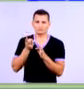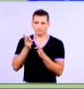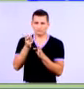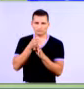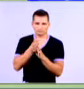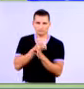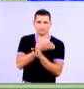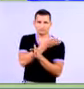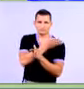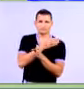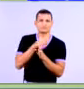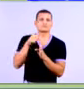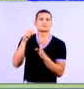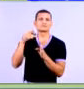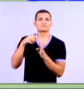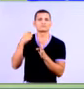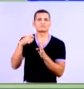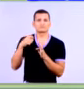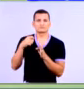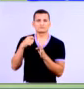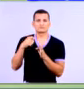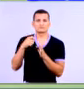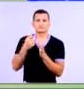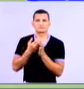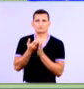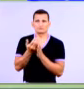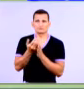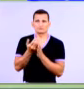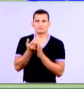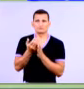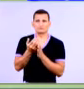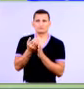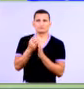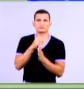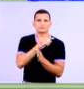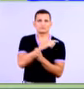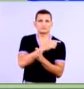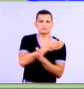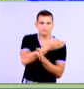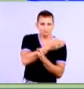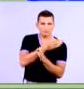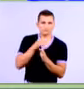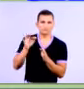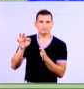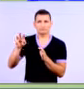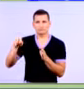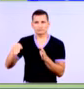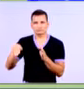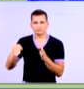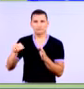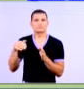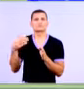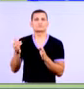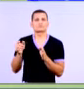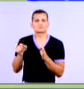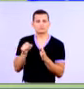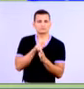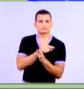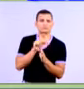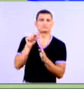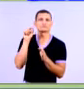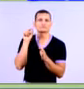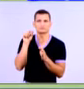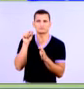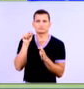primeira metade, quem que eu tenho que mudar? O início ou o fim? Olha, eu vou recalcular o início ou vou recalcular o fim?